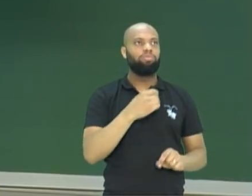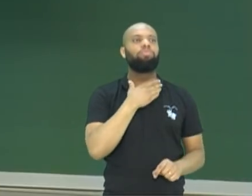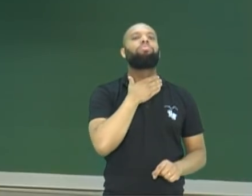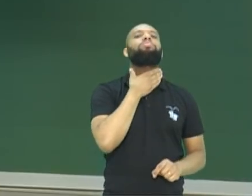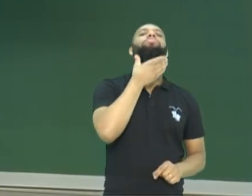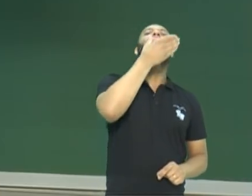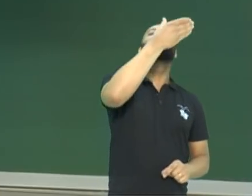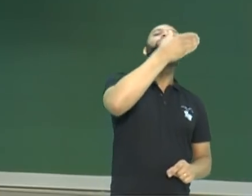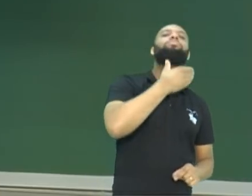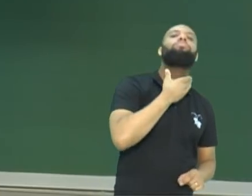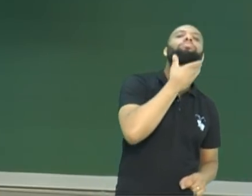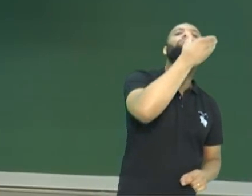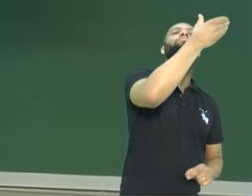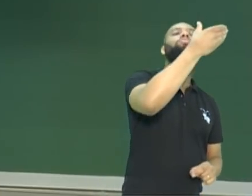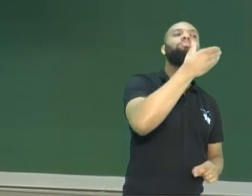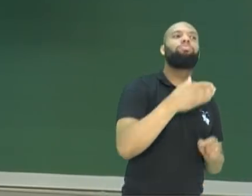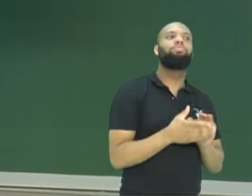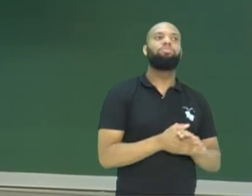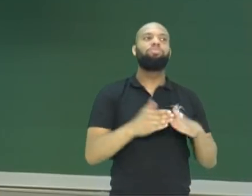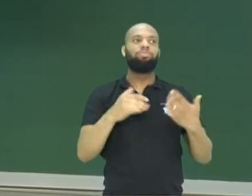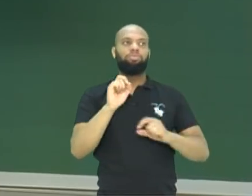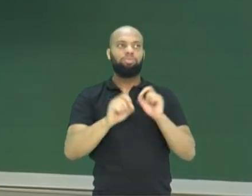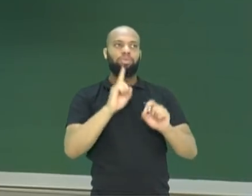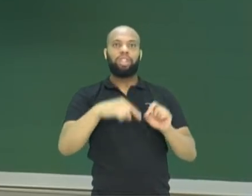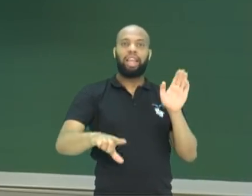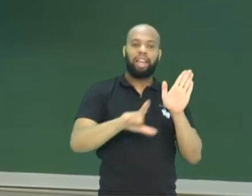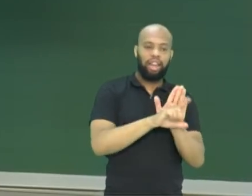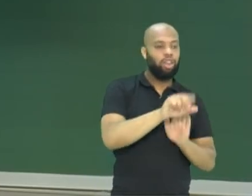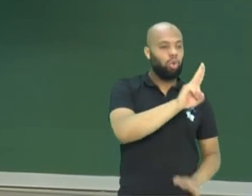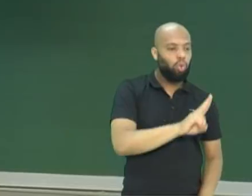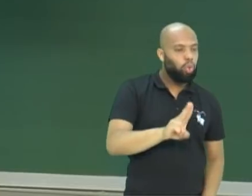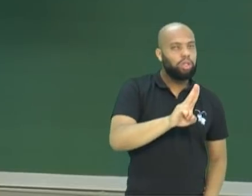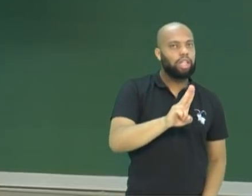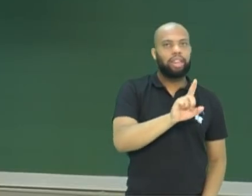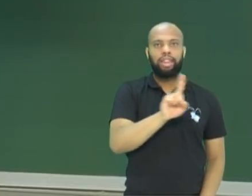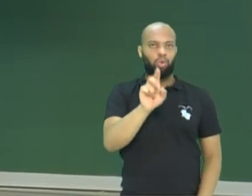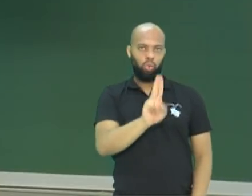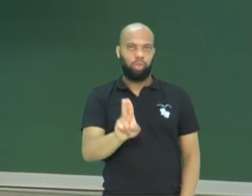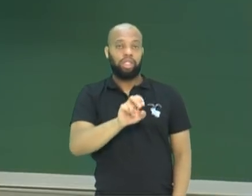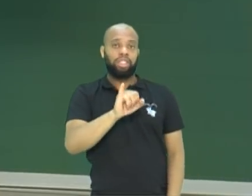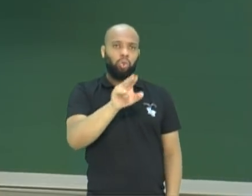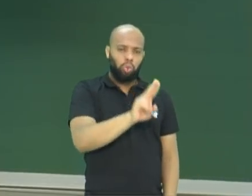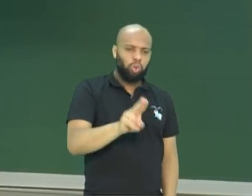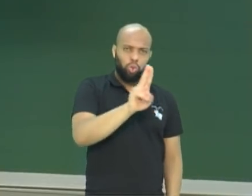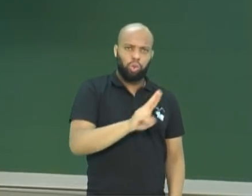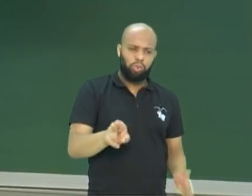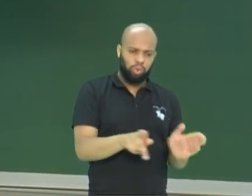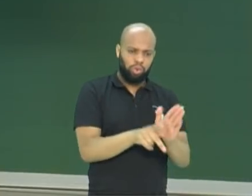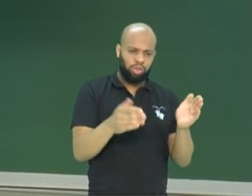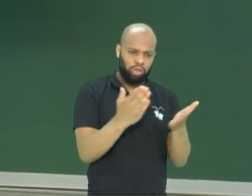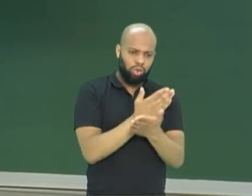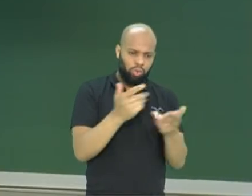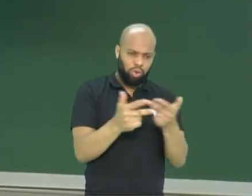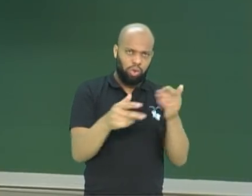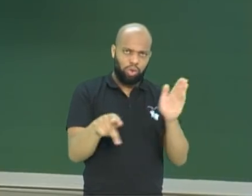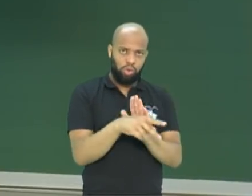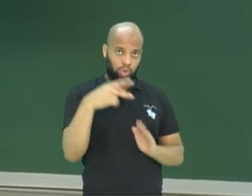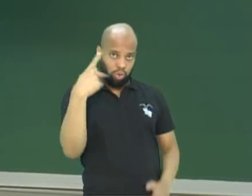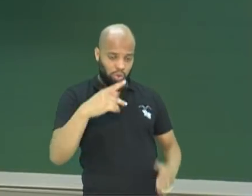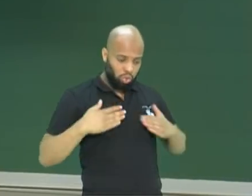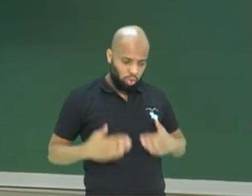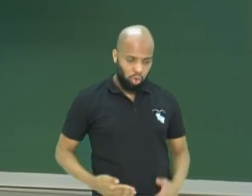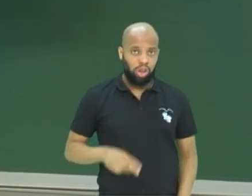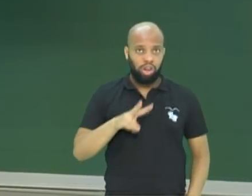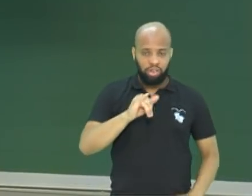ficando longo, e isso ele chamou de lei do uso e desuso. Quanto mais você usa um segmento do teu corpo, mais você vai desenvolver